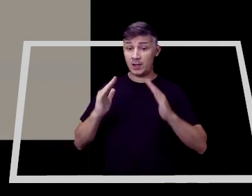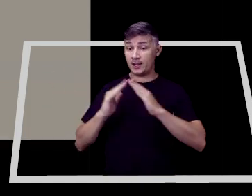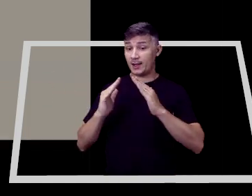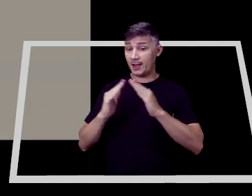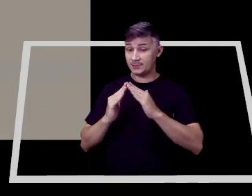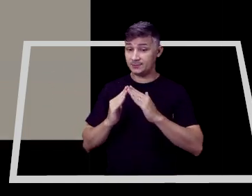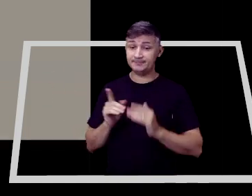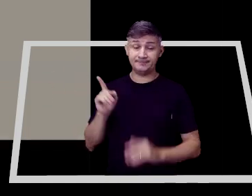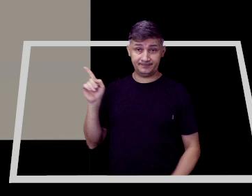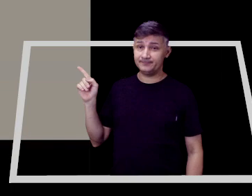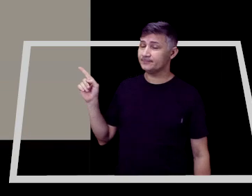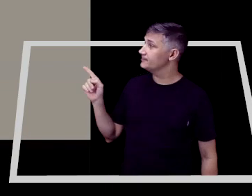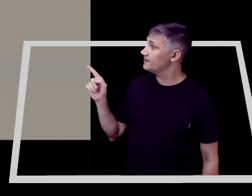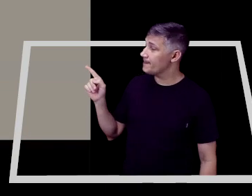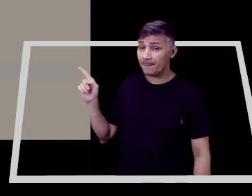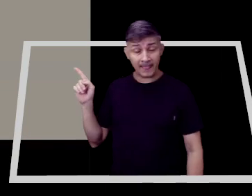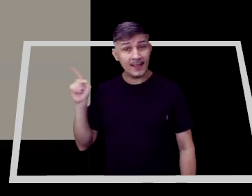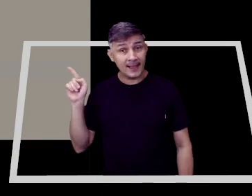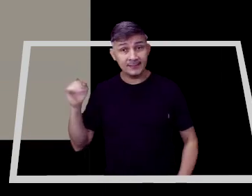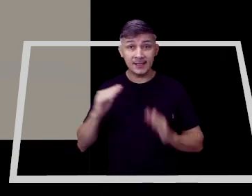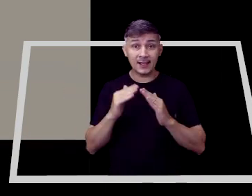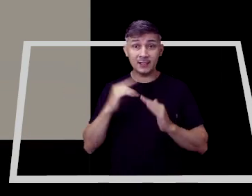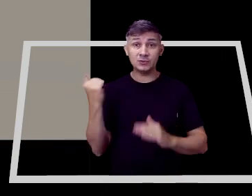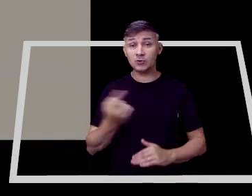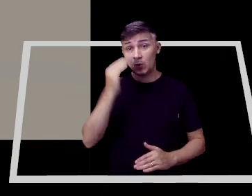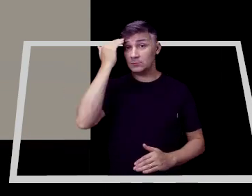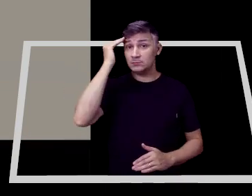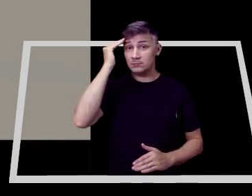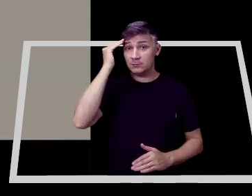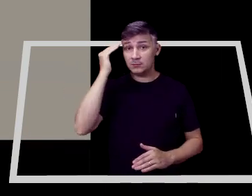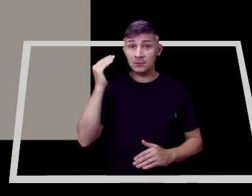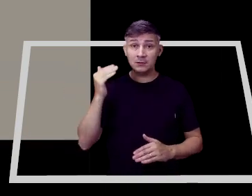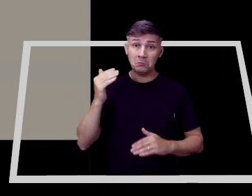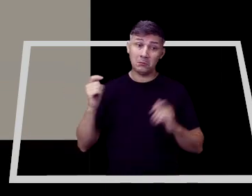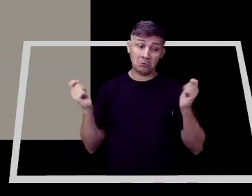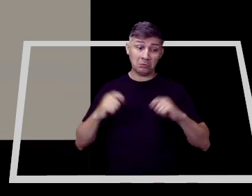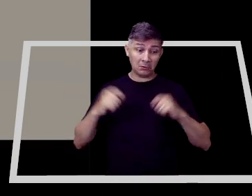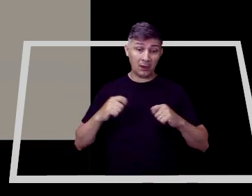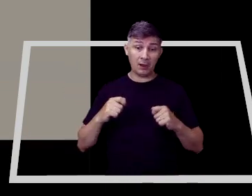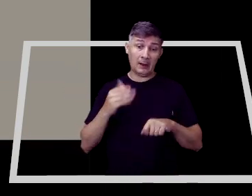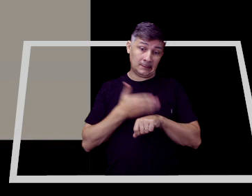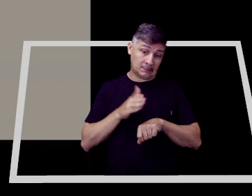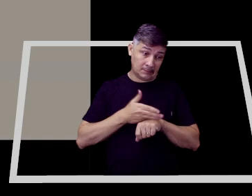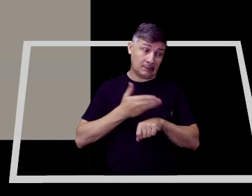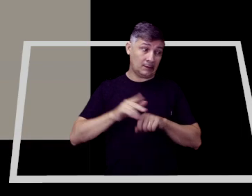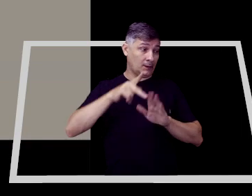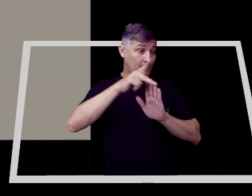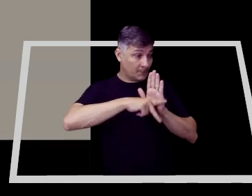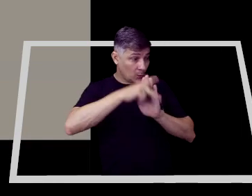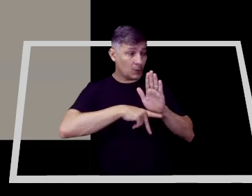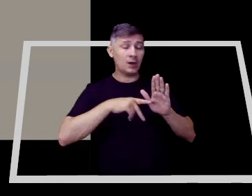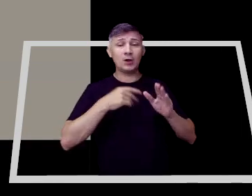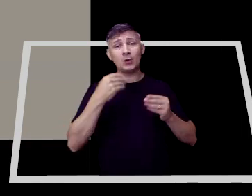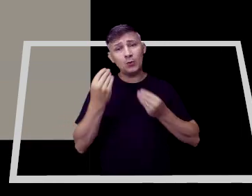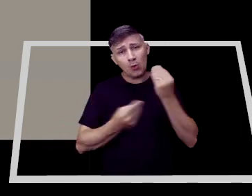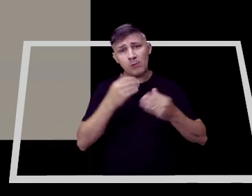A casa, no nosso entendimento, é uma possibilidade de ensaiar os projetos e é